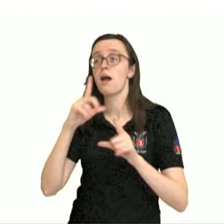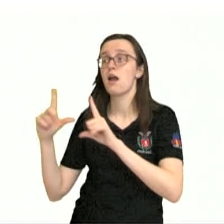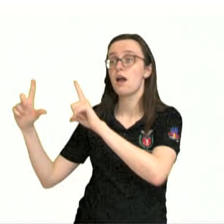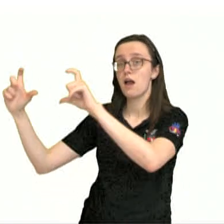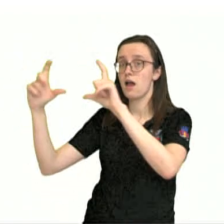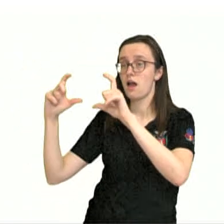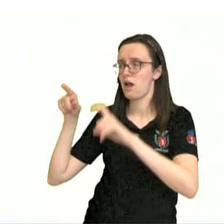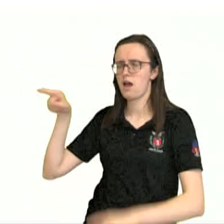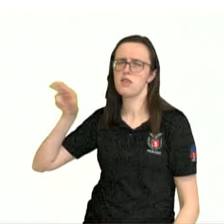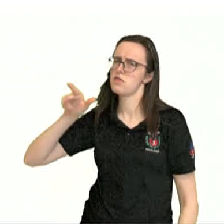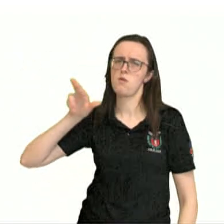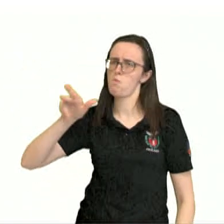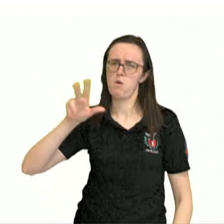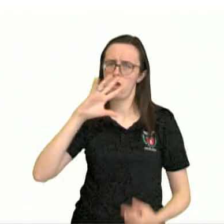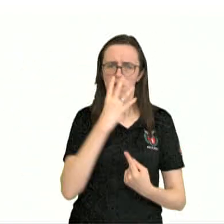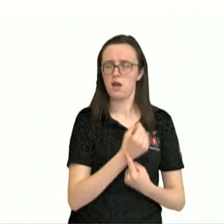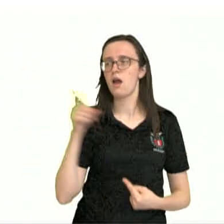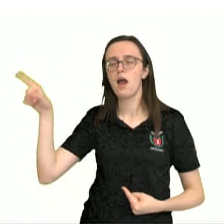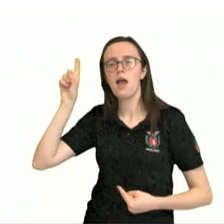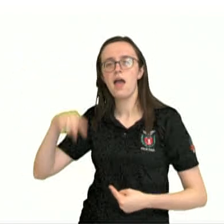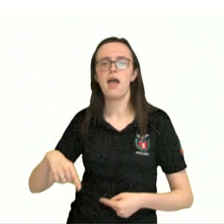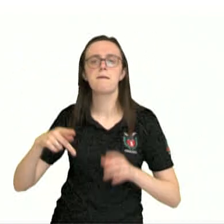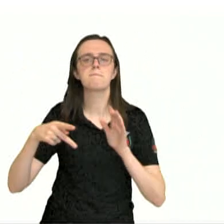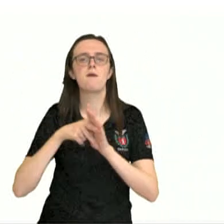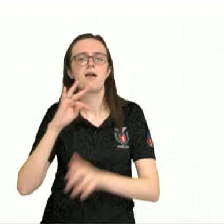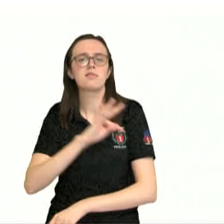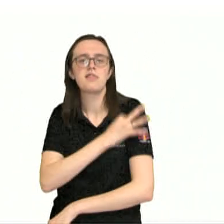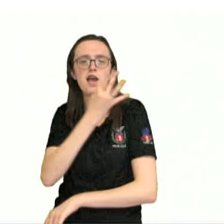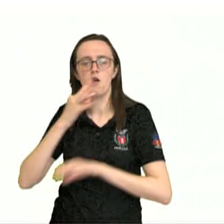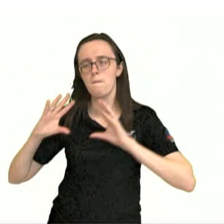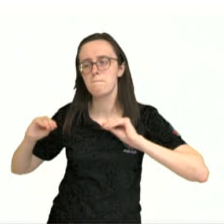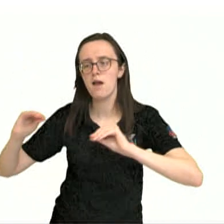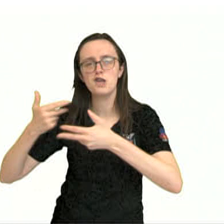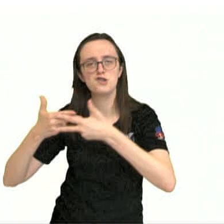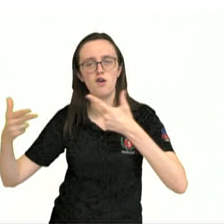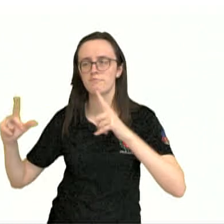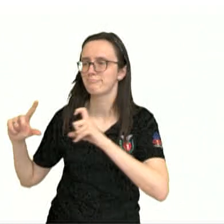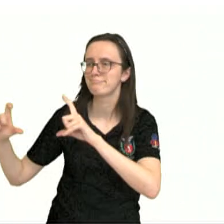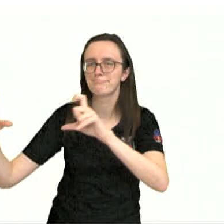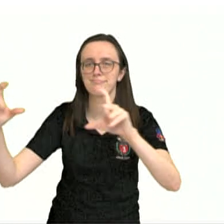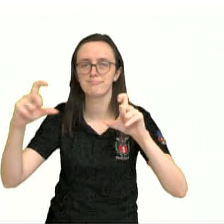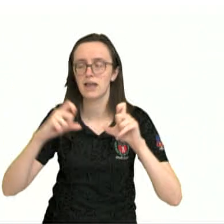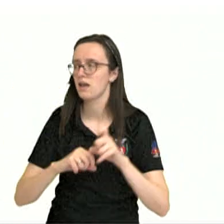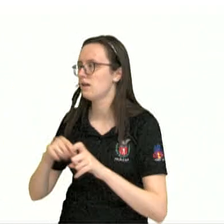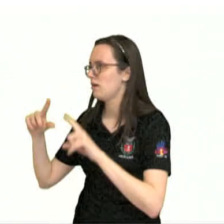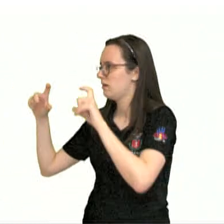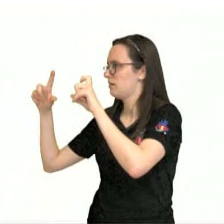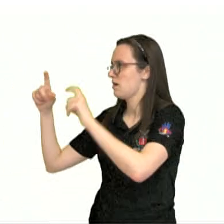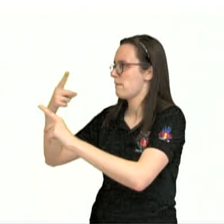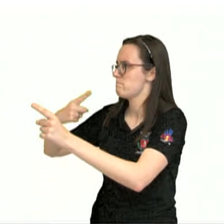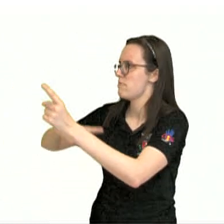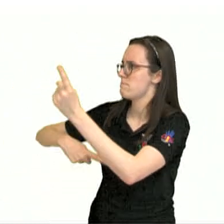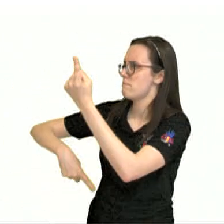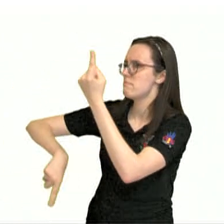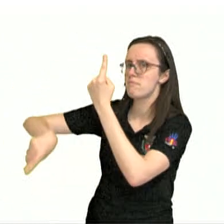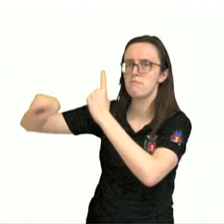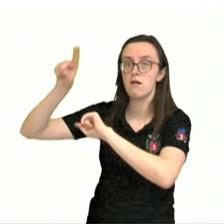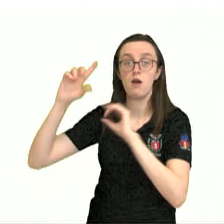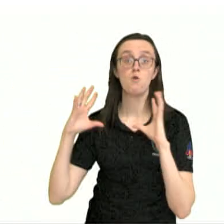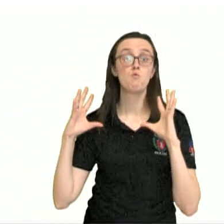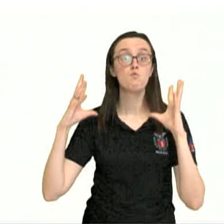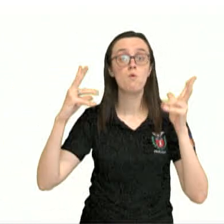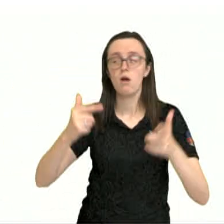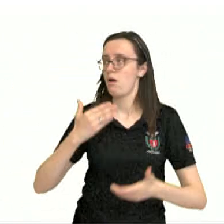um simples técnico operador de máquina. Com o tempo, a fotografia foi revelando suas infinitas possibilidades e surpreendeu a todos